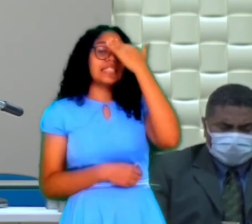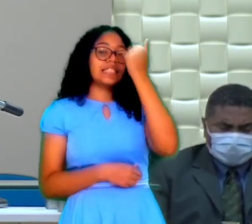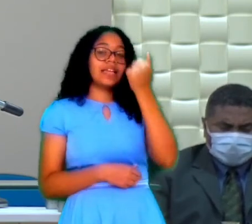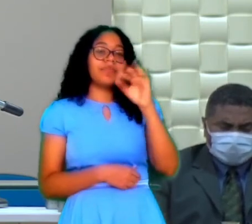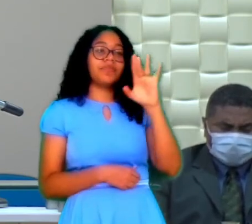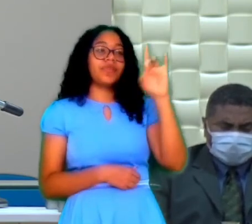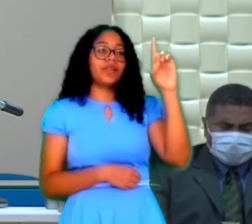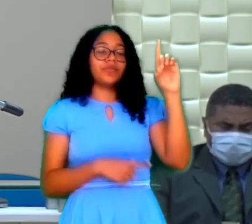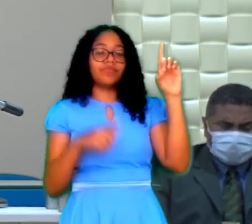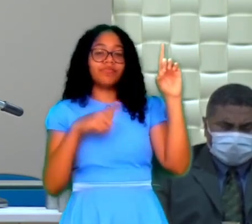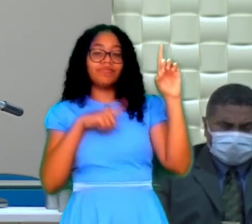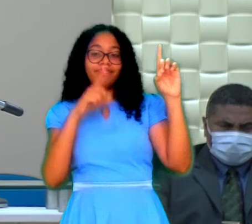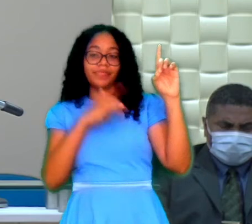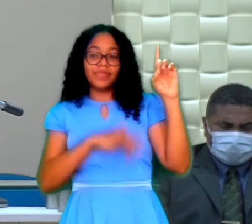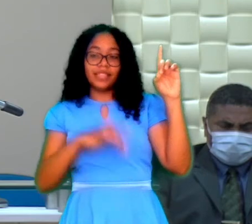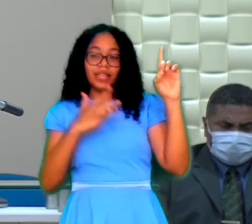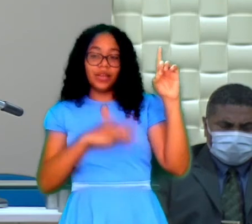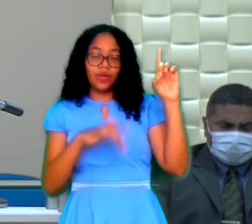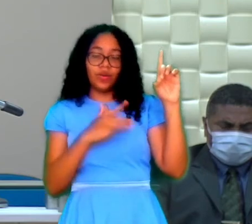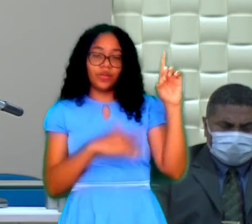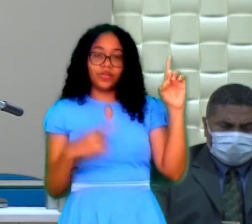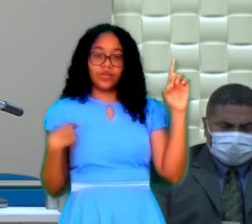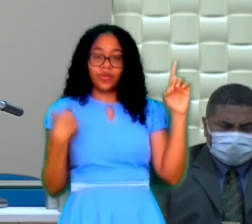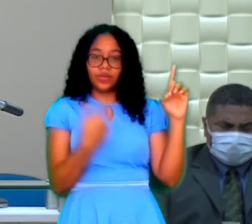o Deus desse homem é mesmo o Deus do céu.